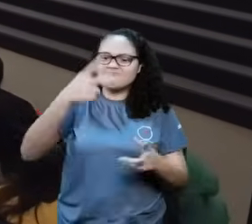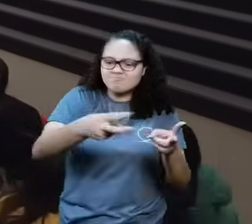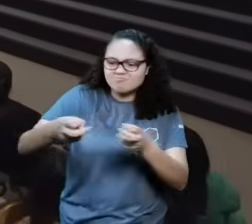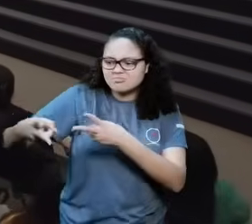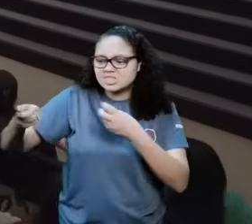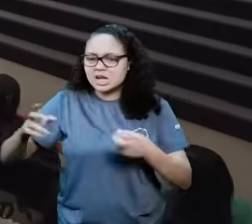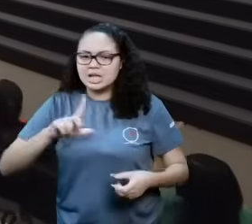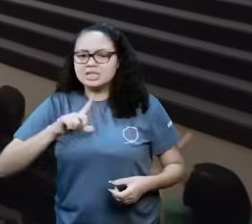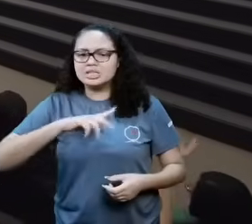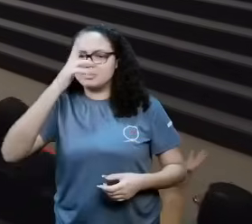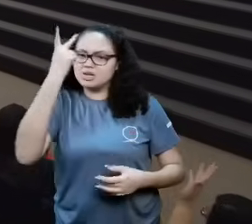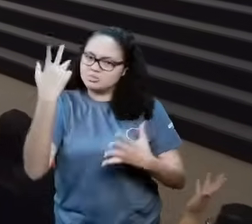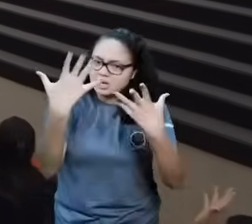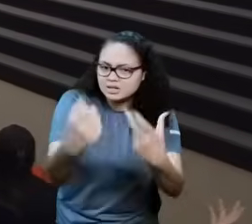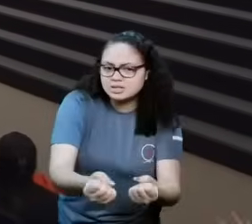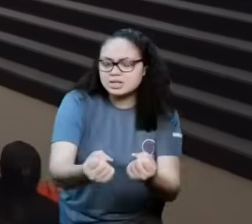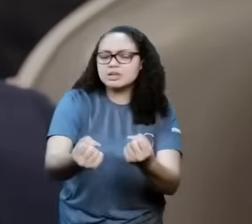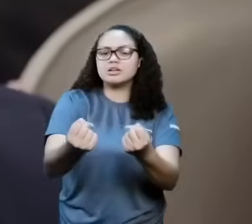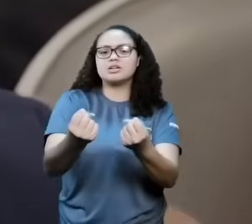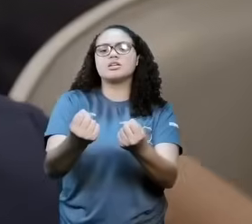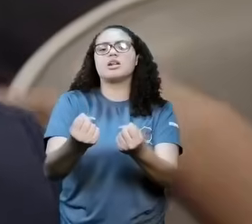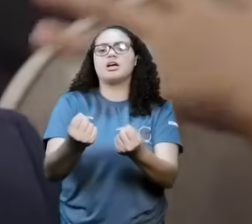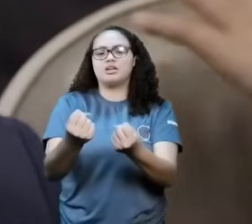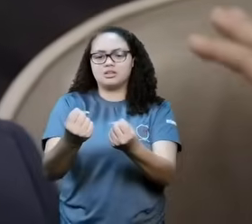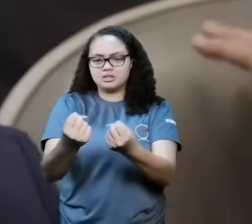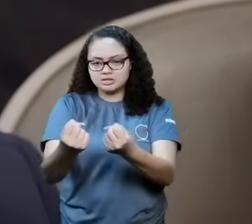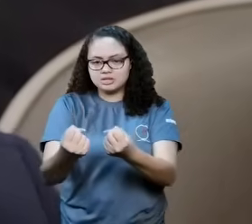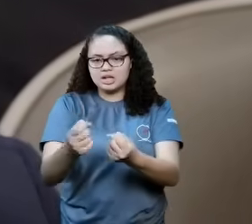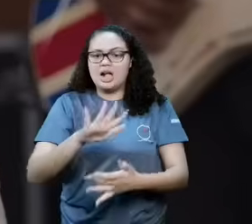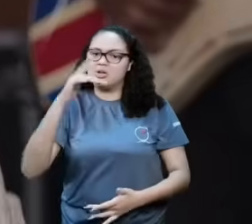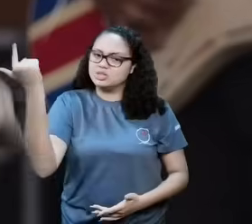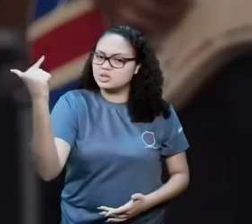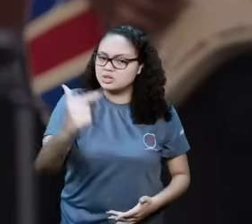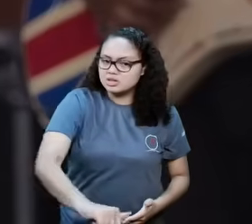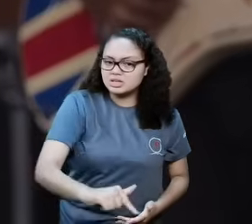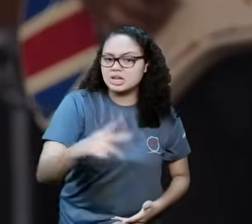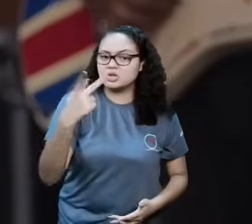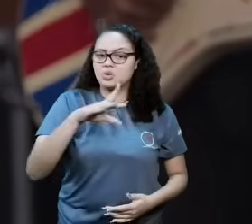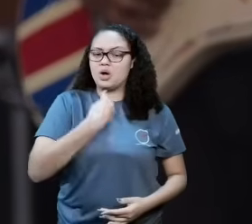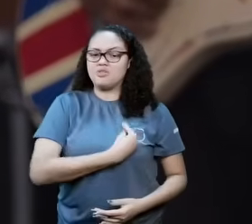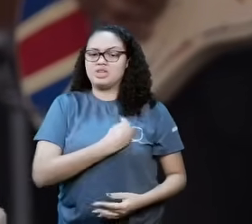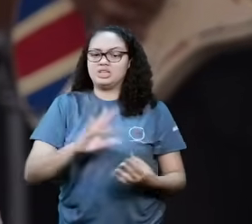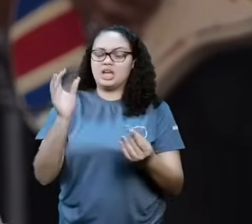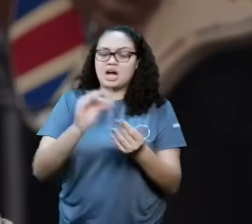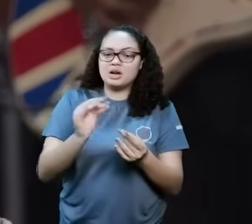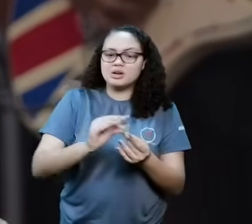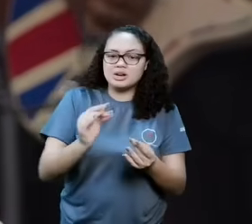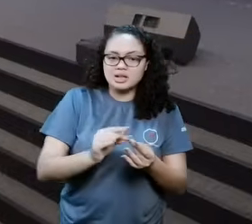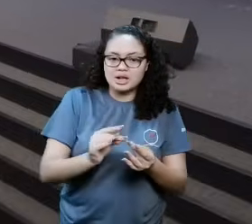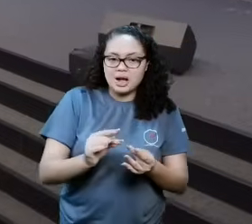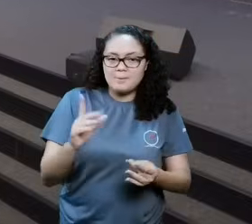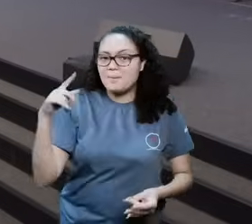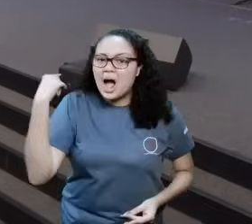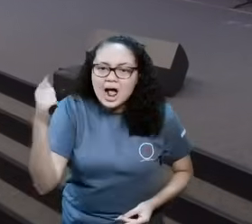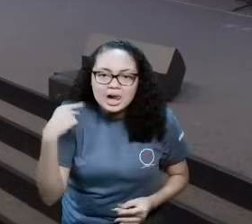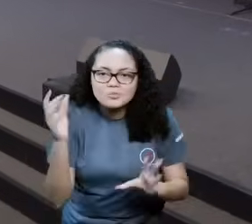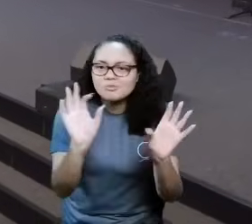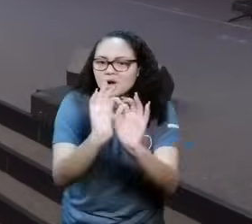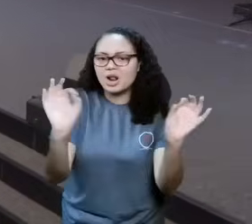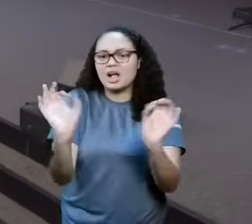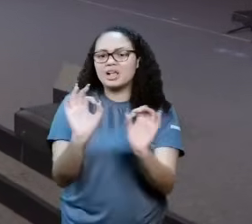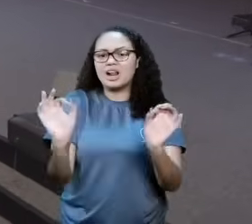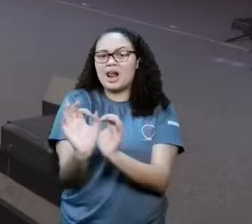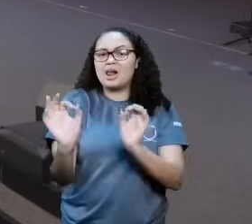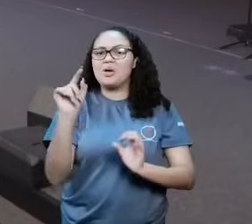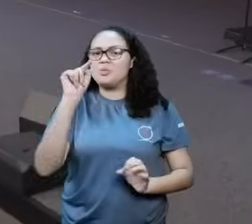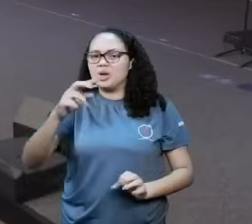tem alguém aí para receber? Tem alguém aí? Eu vou repetir. Tua vida espiritual não vai te deixar maluco. Vai